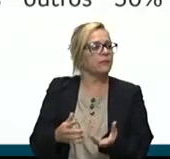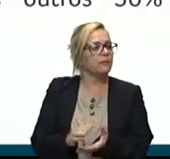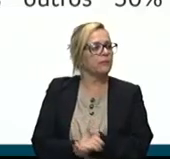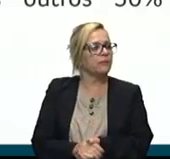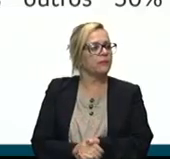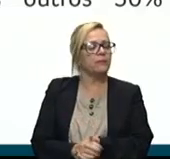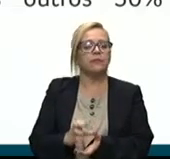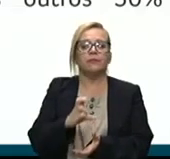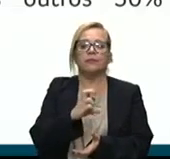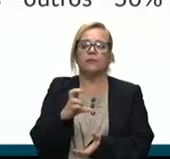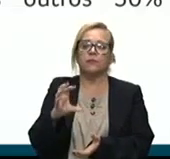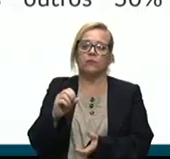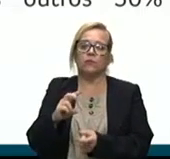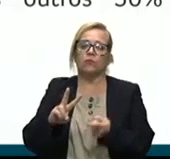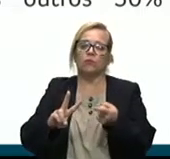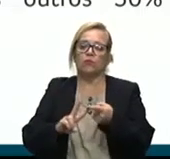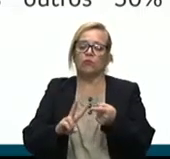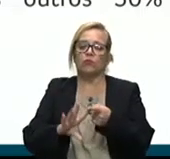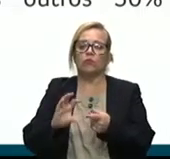50 ao quadrado,